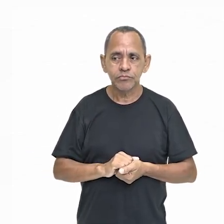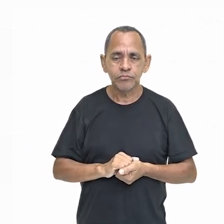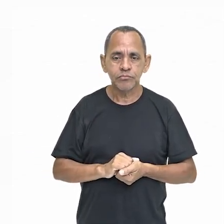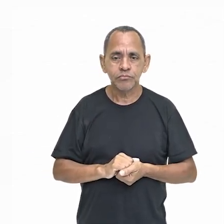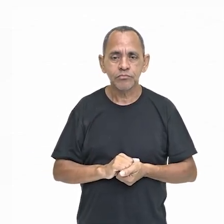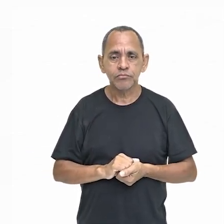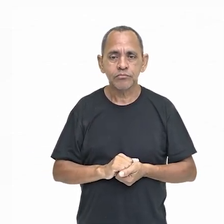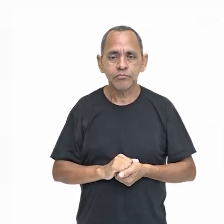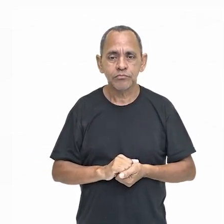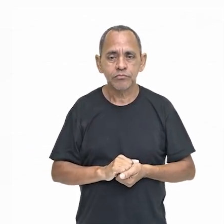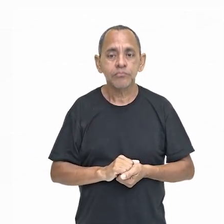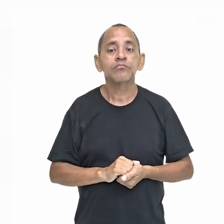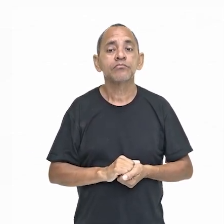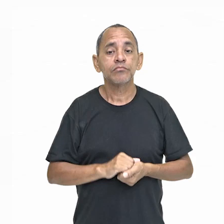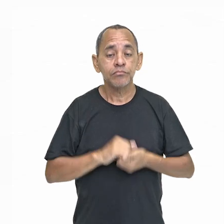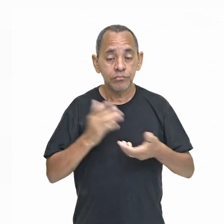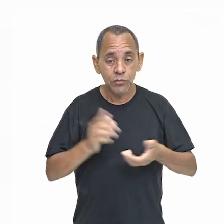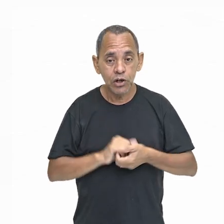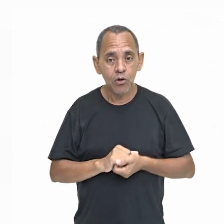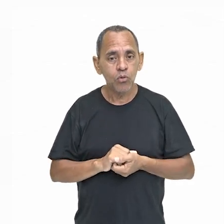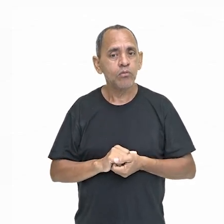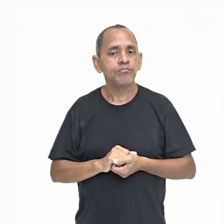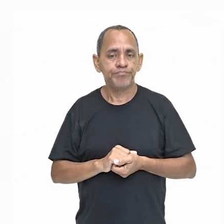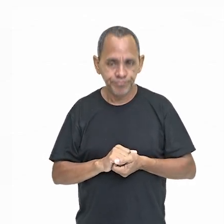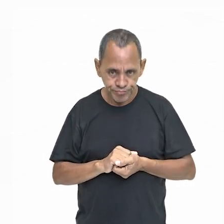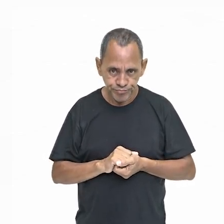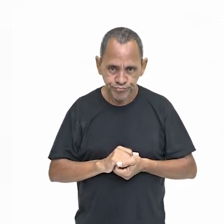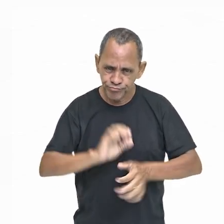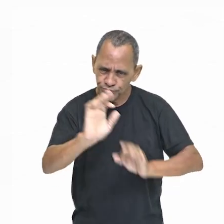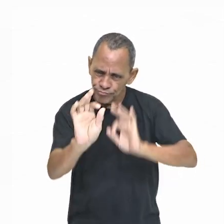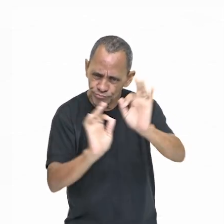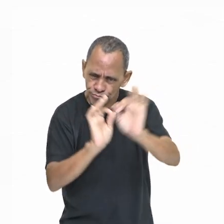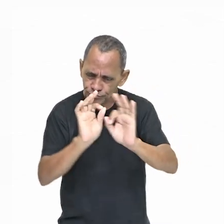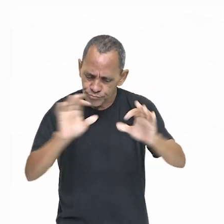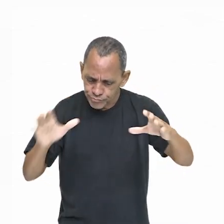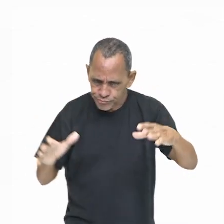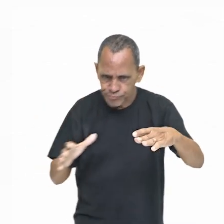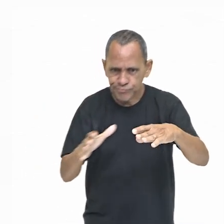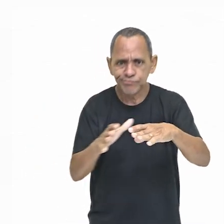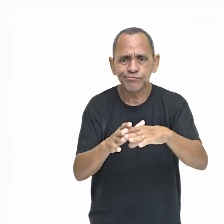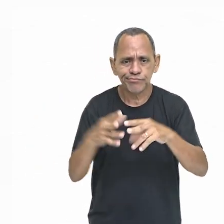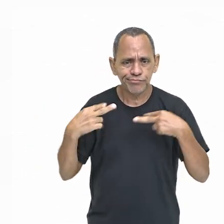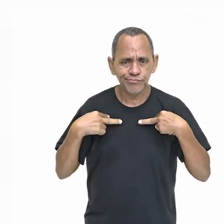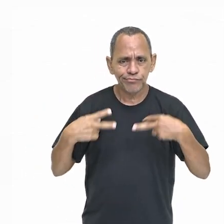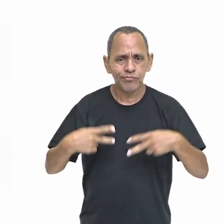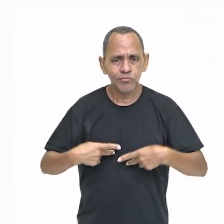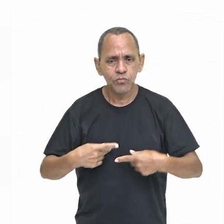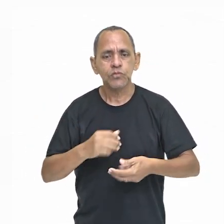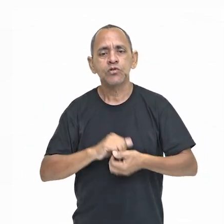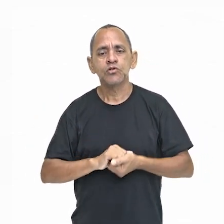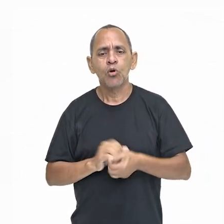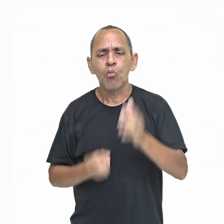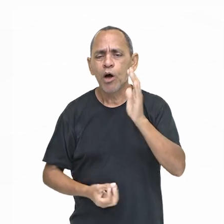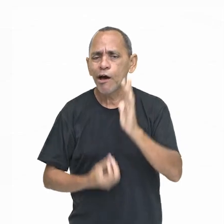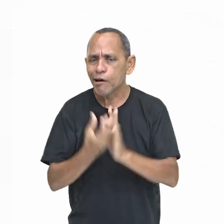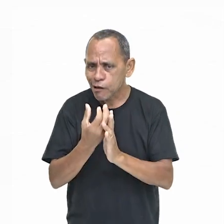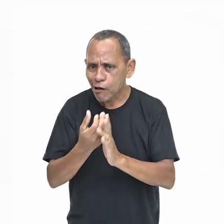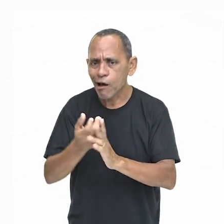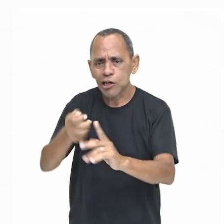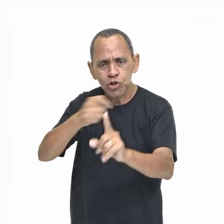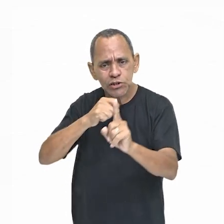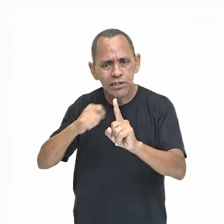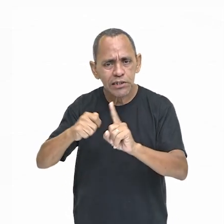da formação deste grupamento humano para tornar a sociedade que se